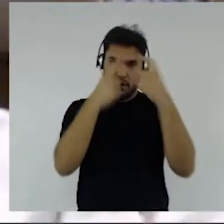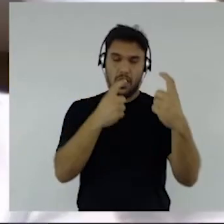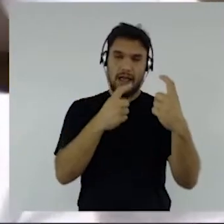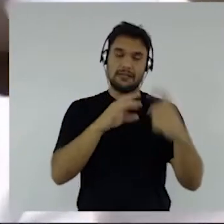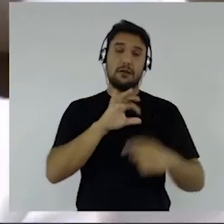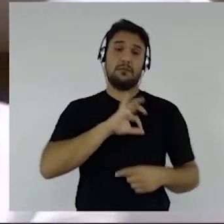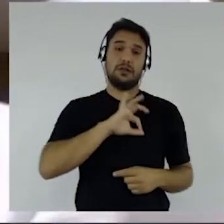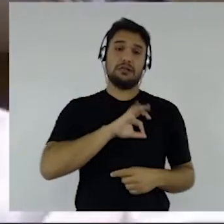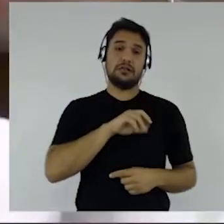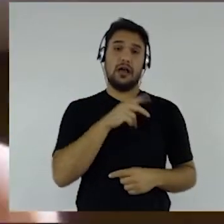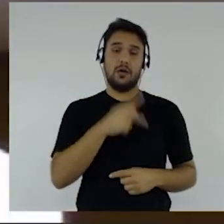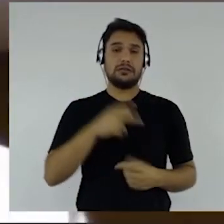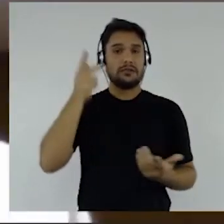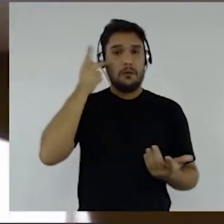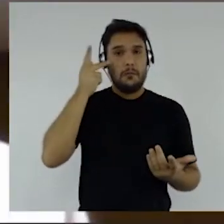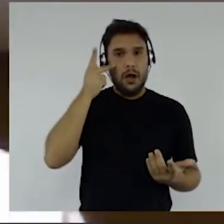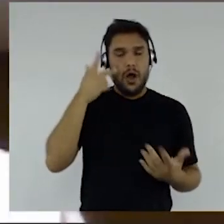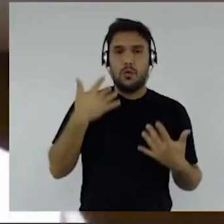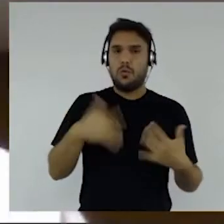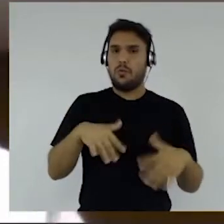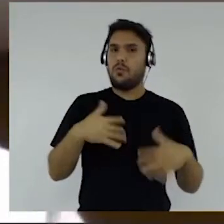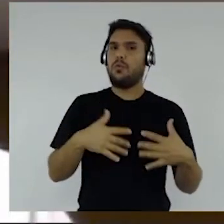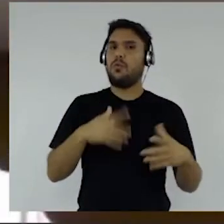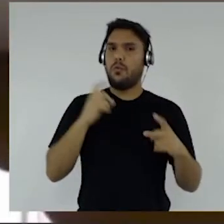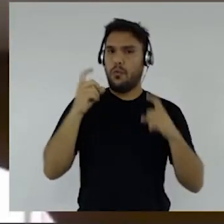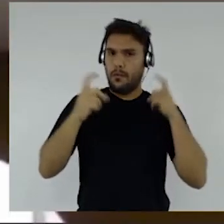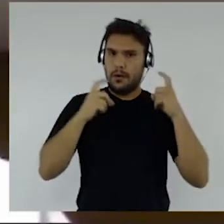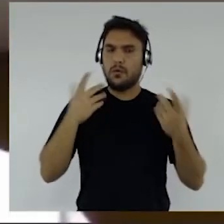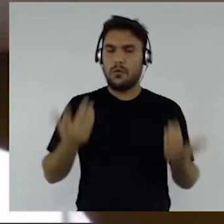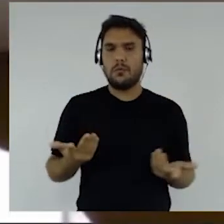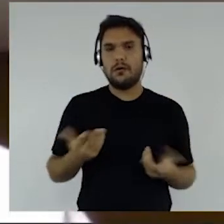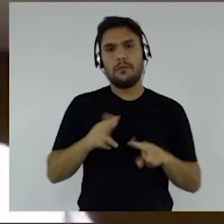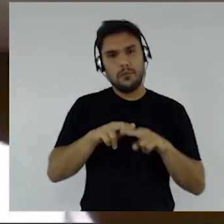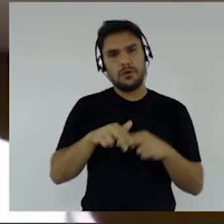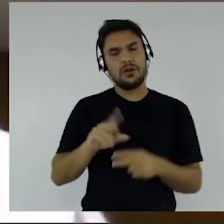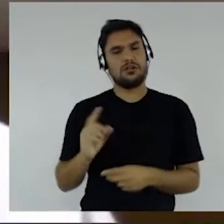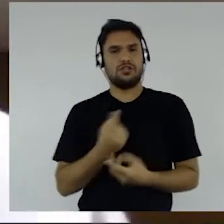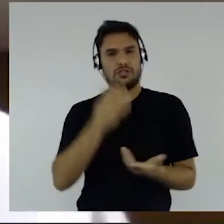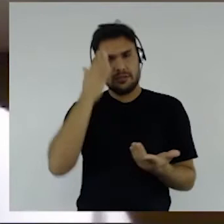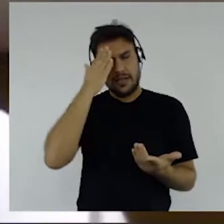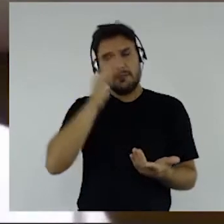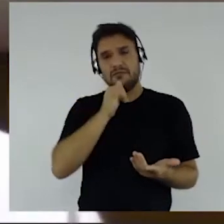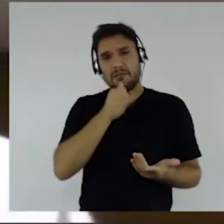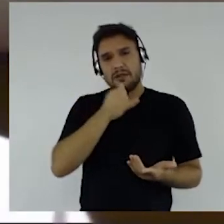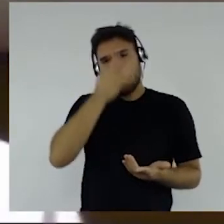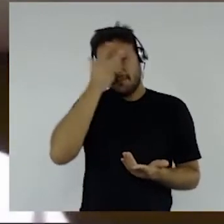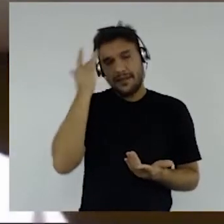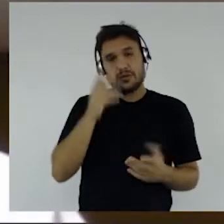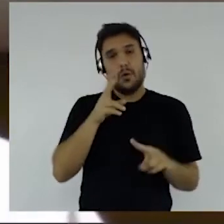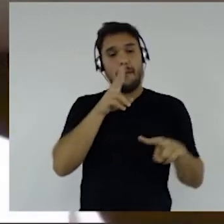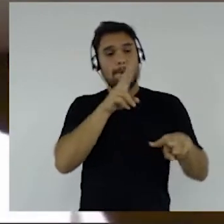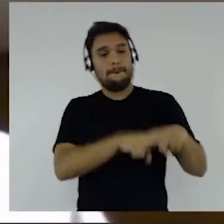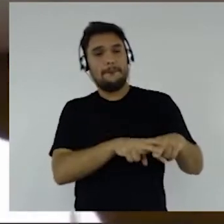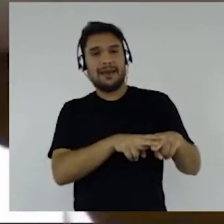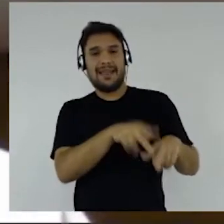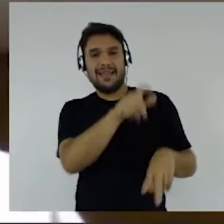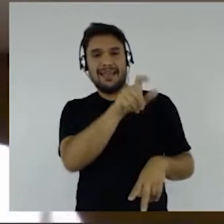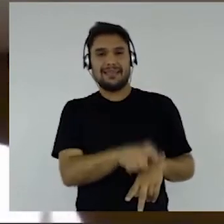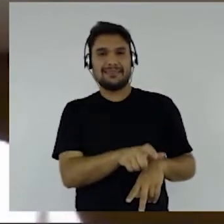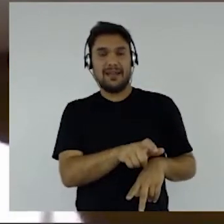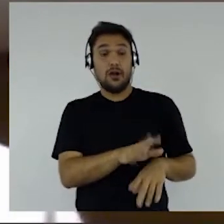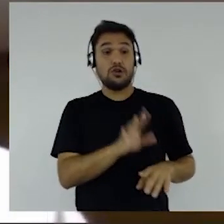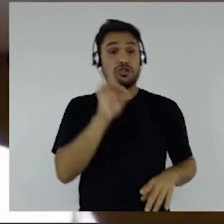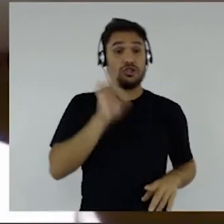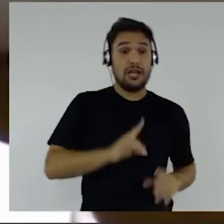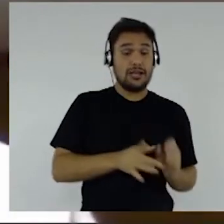aqui em São Paulo, são números extremamente preocupantes. Então, a gente sabe que, infelizmente, quando uma pessoa é presa, nem sempre todos os